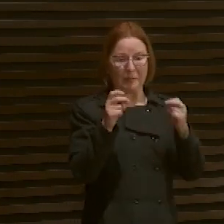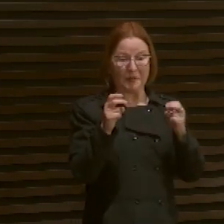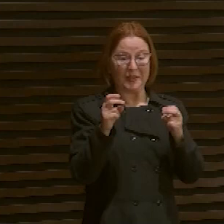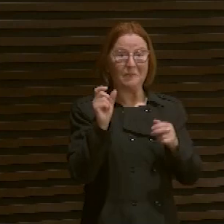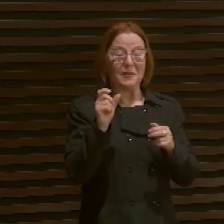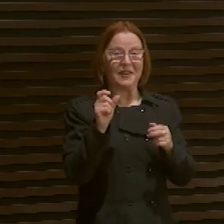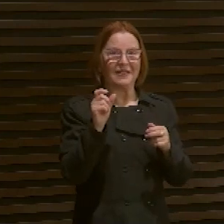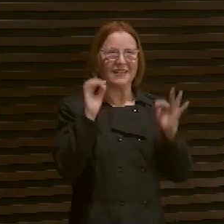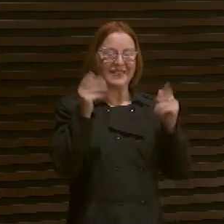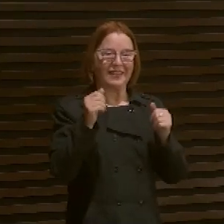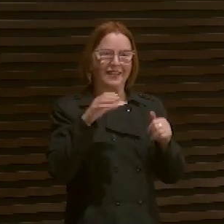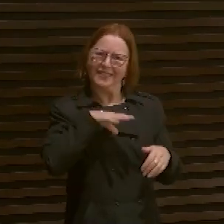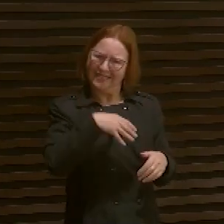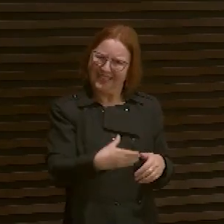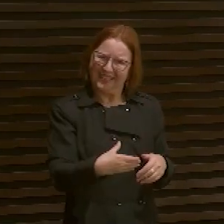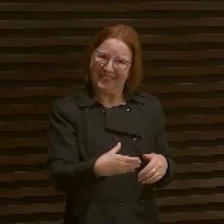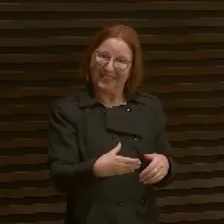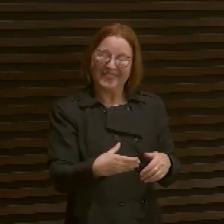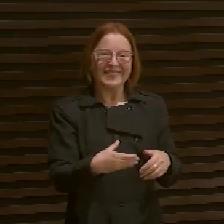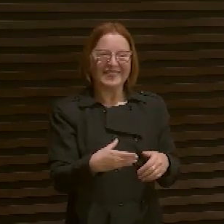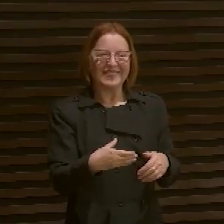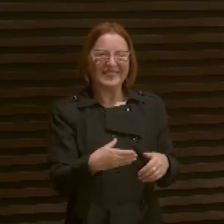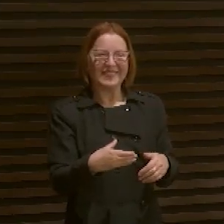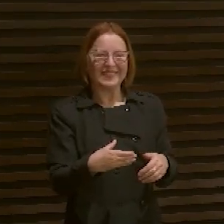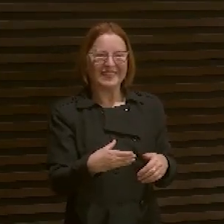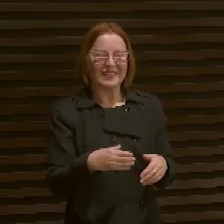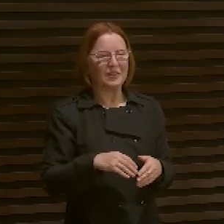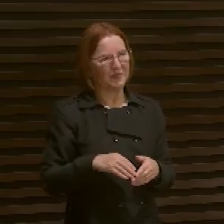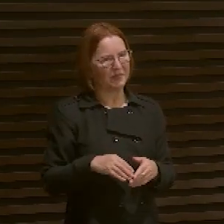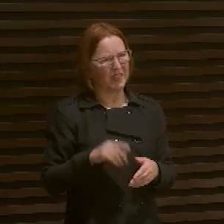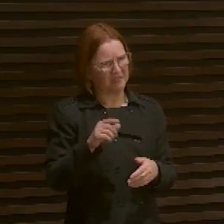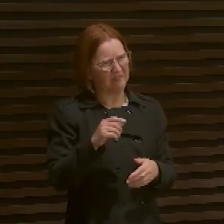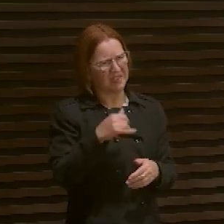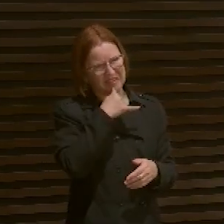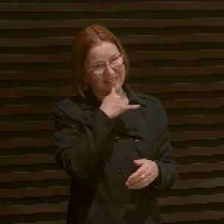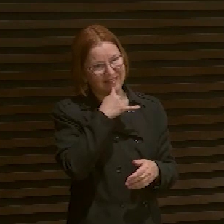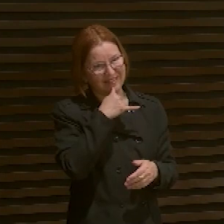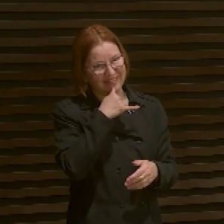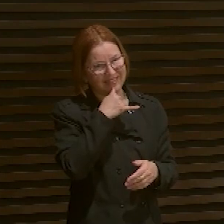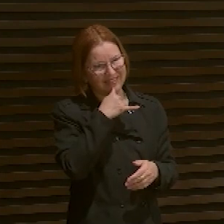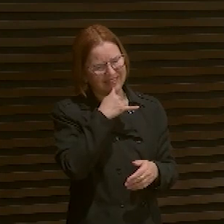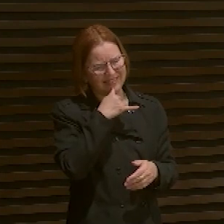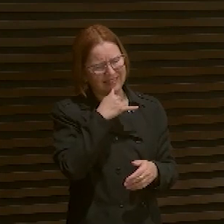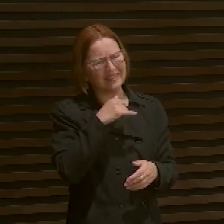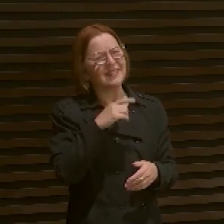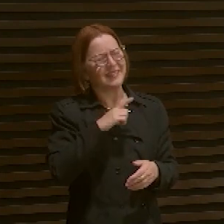irmãos. Tende bom ânimo. Você está desanimado, Ele fala: tende bom